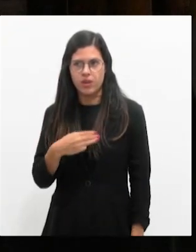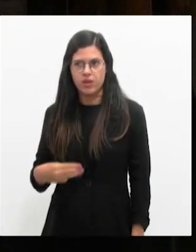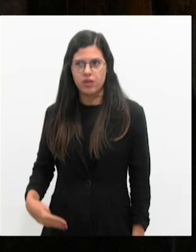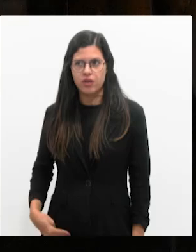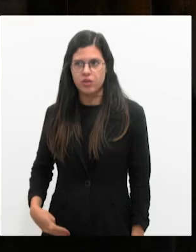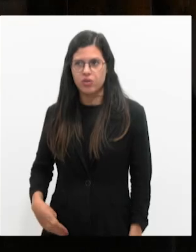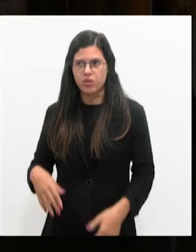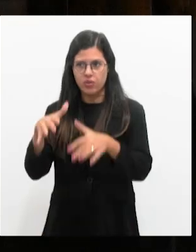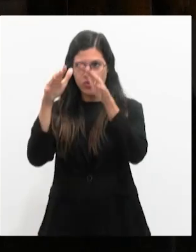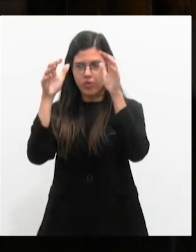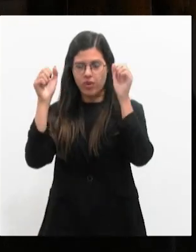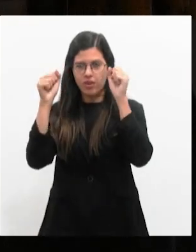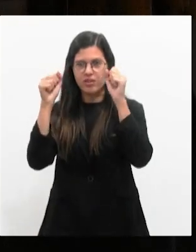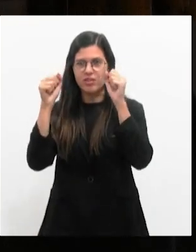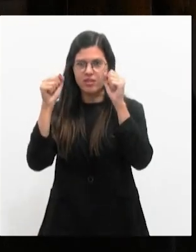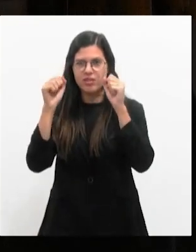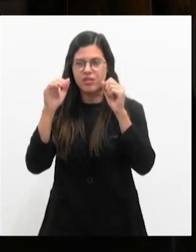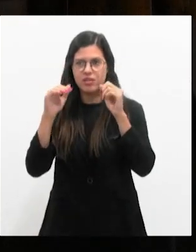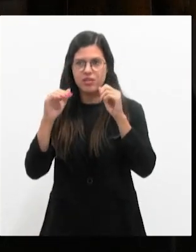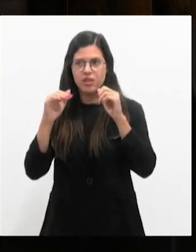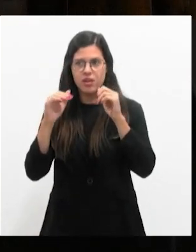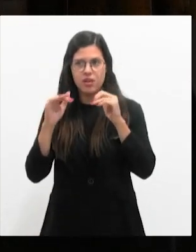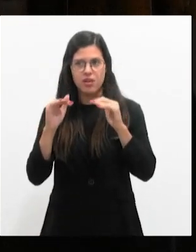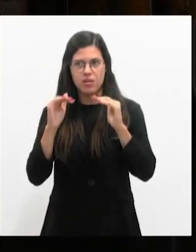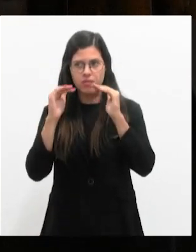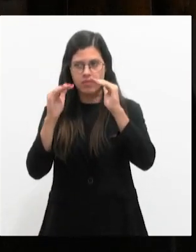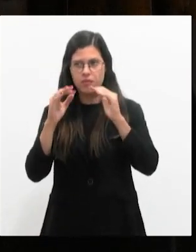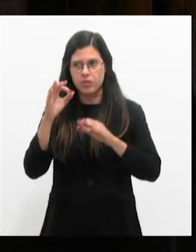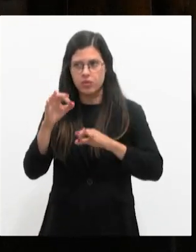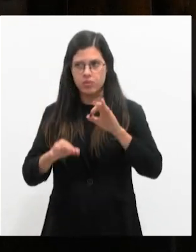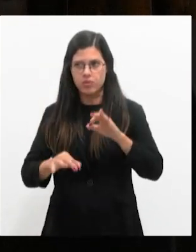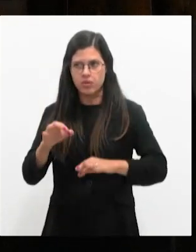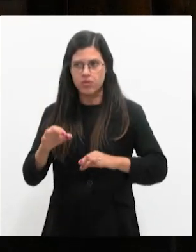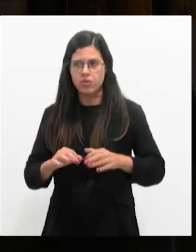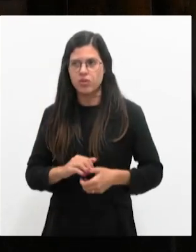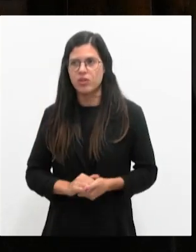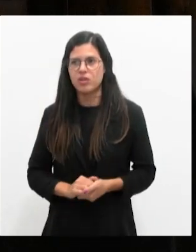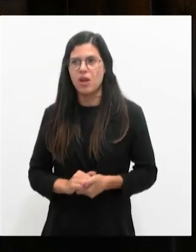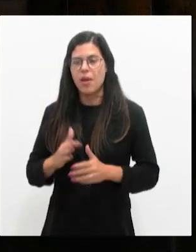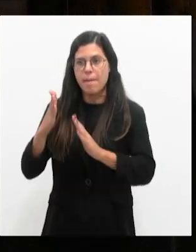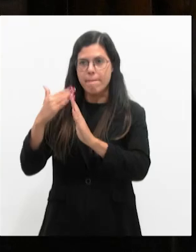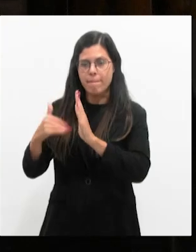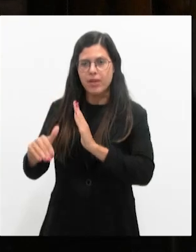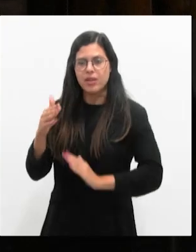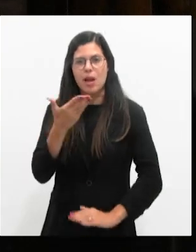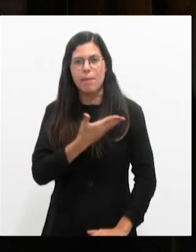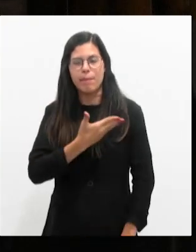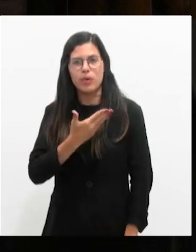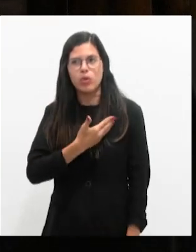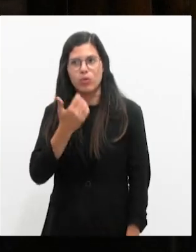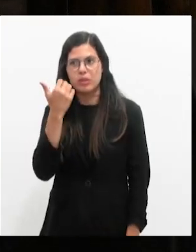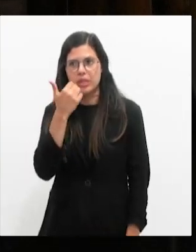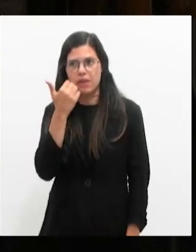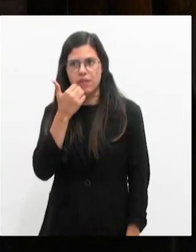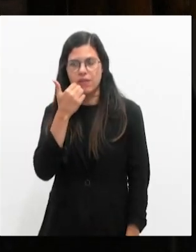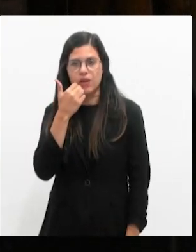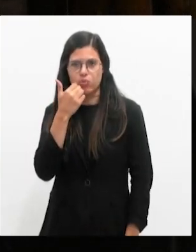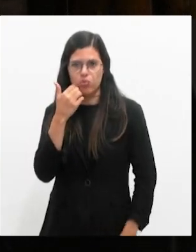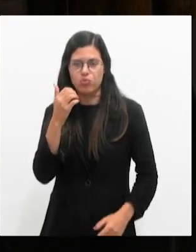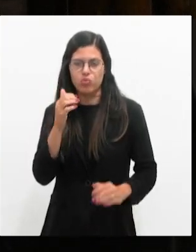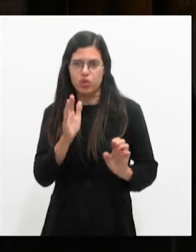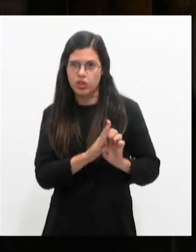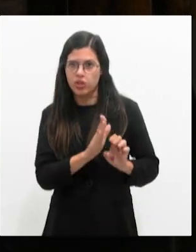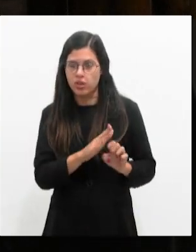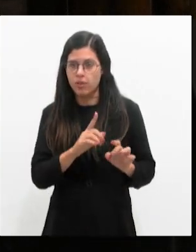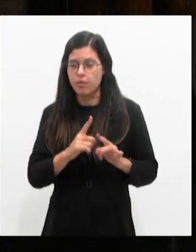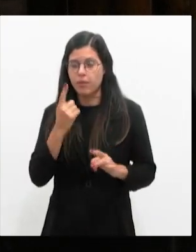Dá um print nisso aqui e manda para aquele teu amigo safado esquerdista para ver se ele entende que buraco a gente está indo. Deixa eu ler